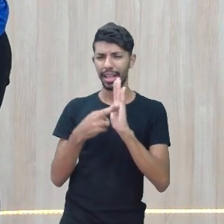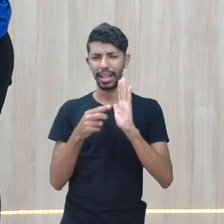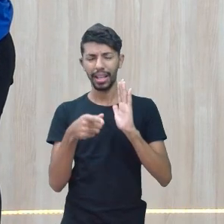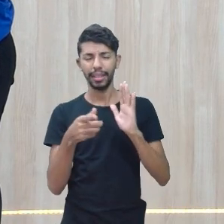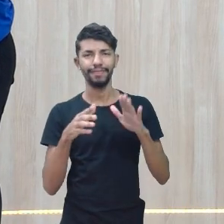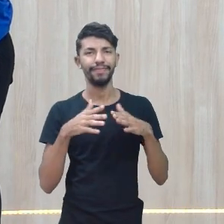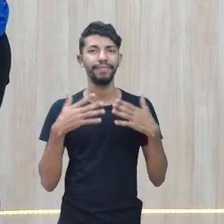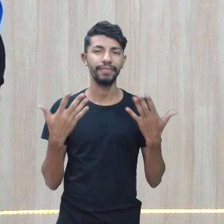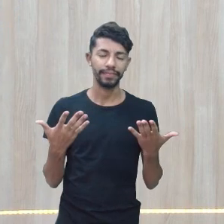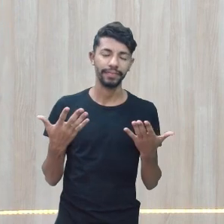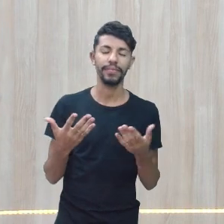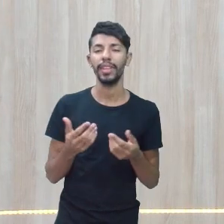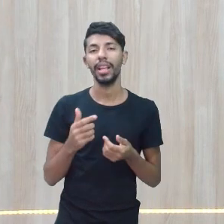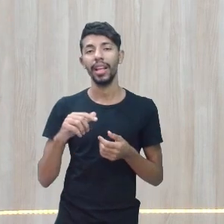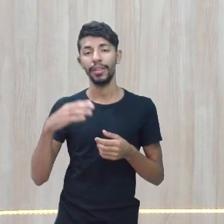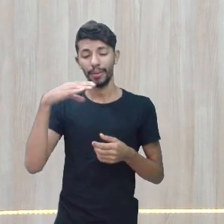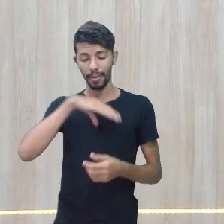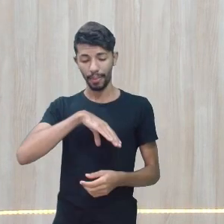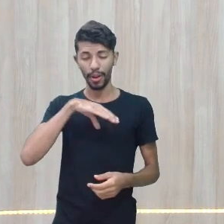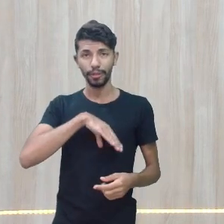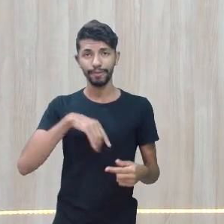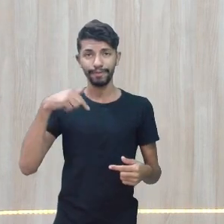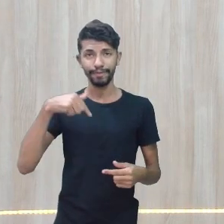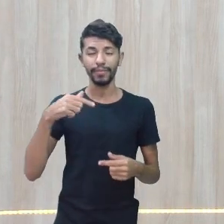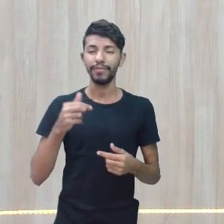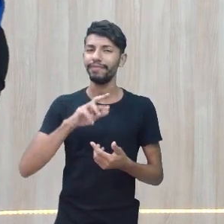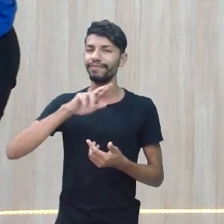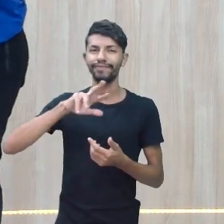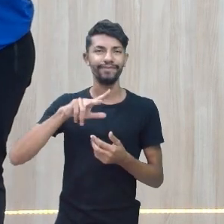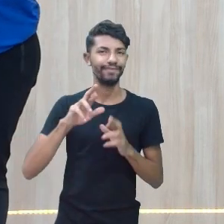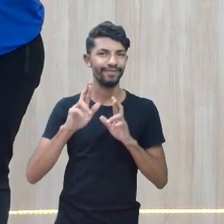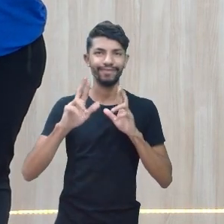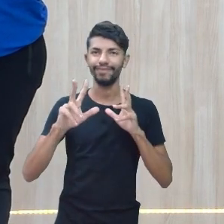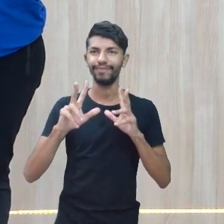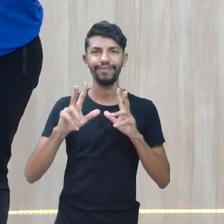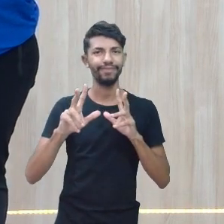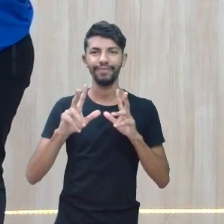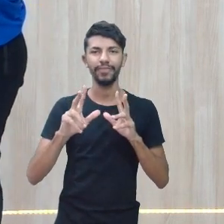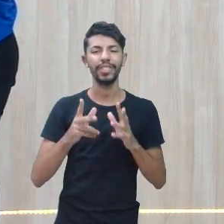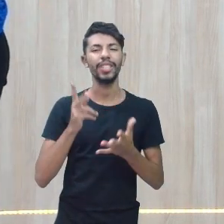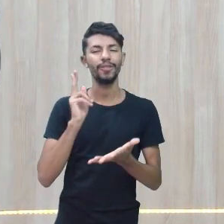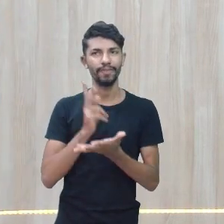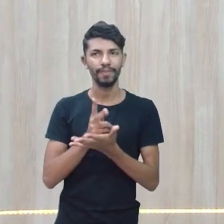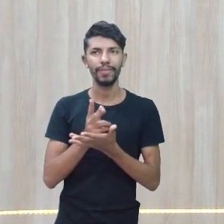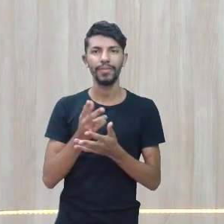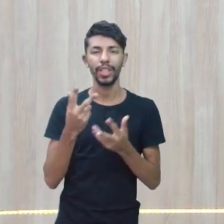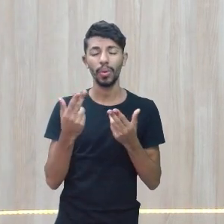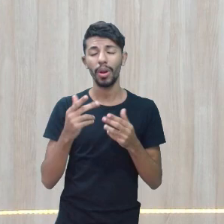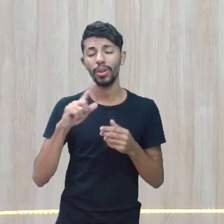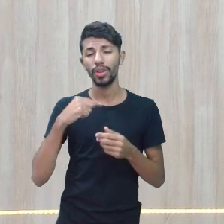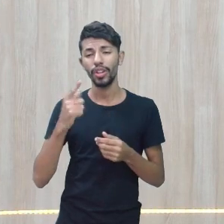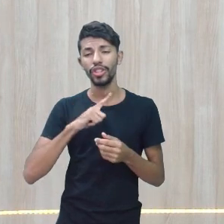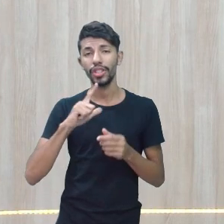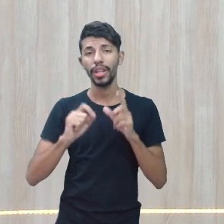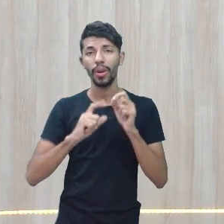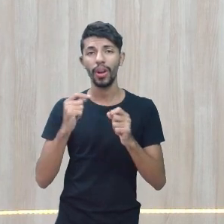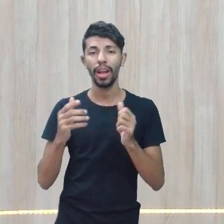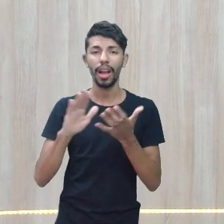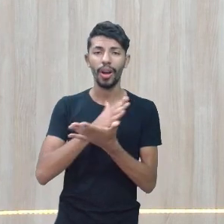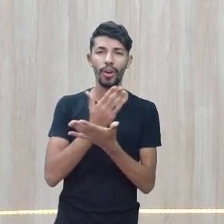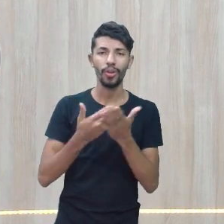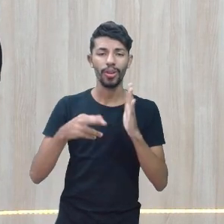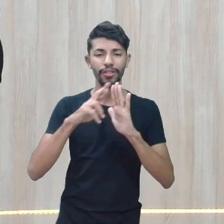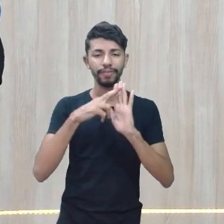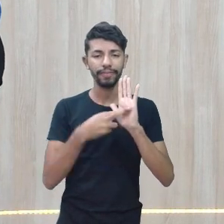língua portuguesa não é diferente, não é? Nós temos algumas regrinhas básicas que precisamos